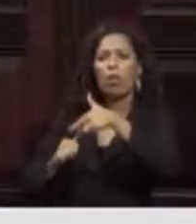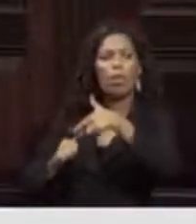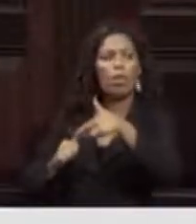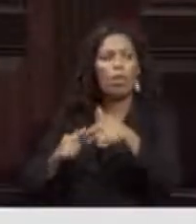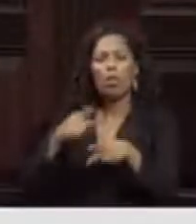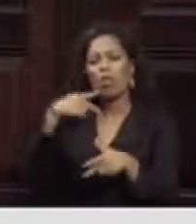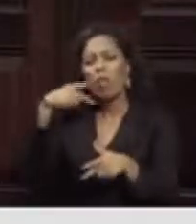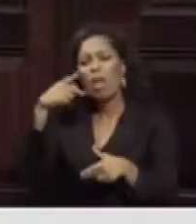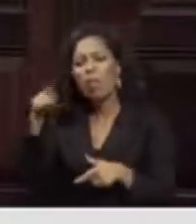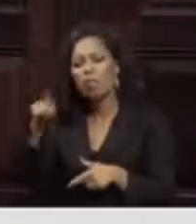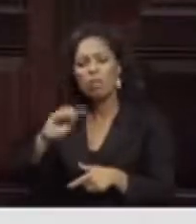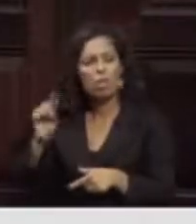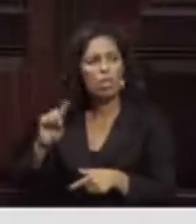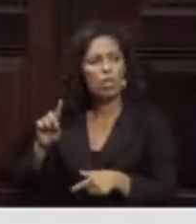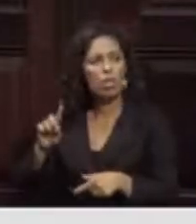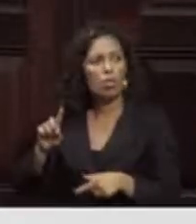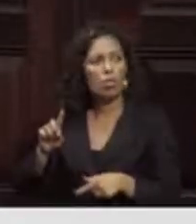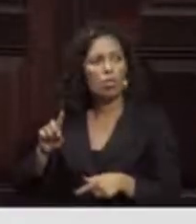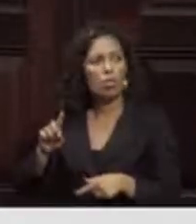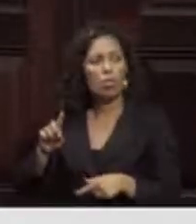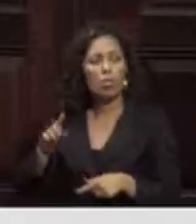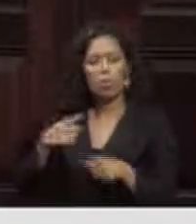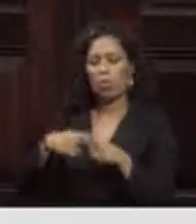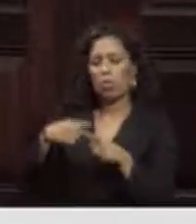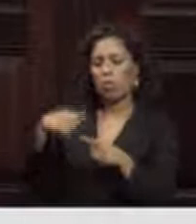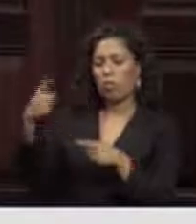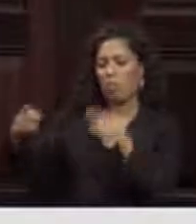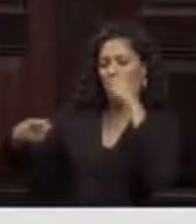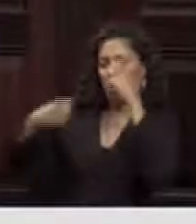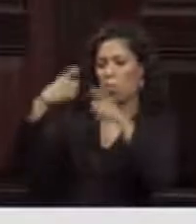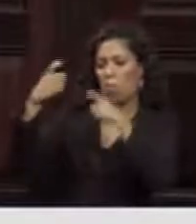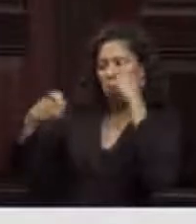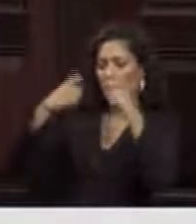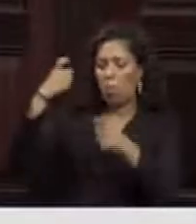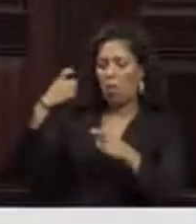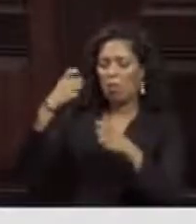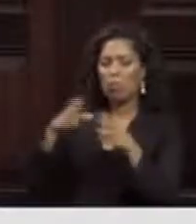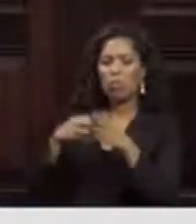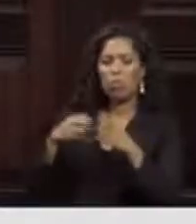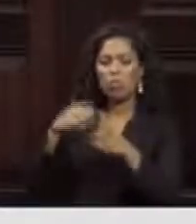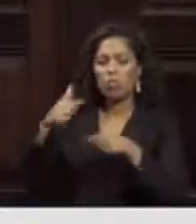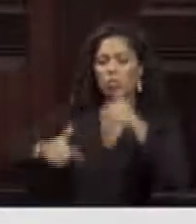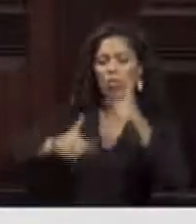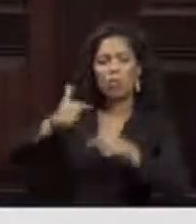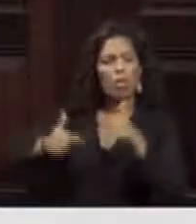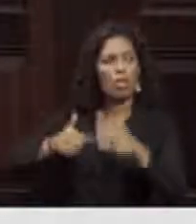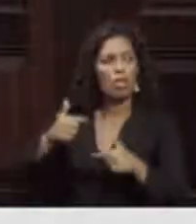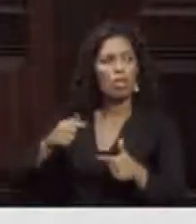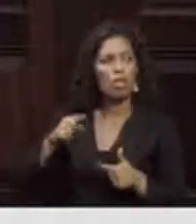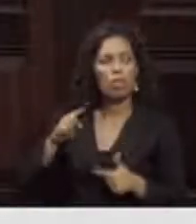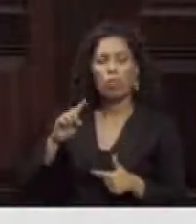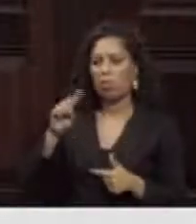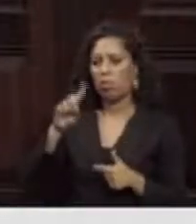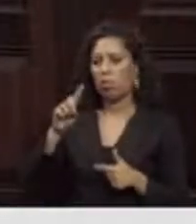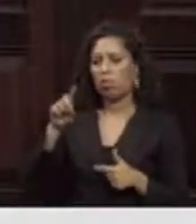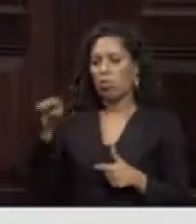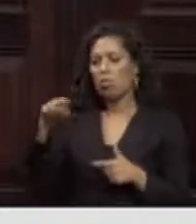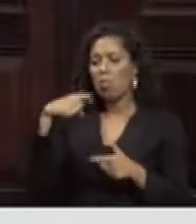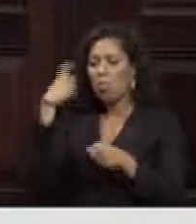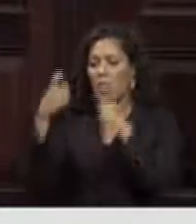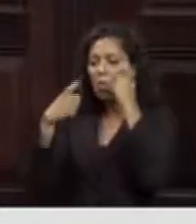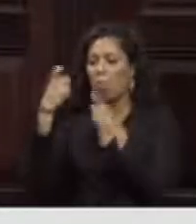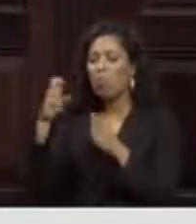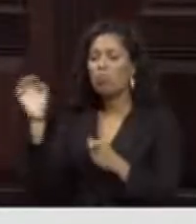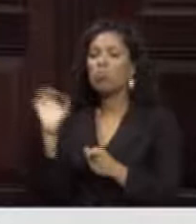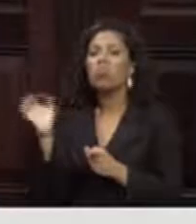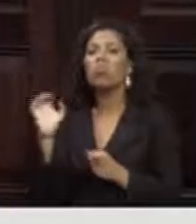não, porque a tua preocupação agora não é com os trabalhadores, é com os gays, que a gente tinha apresentado o projeto.